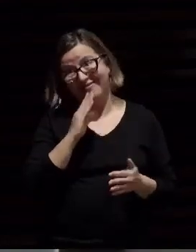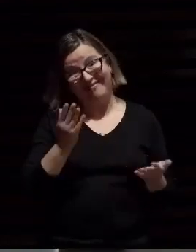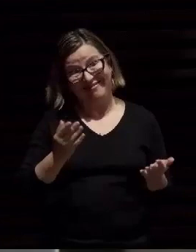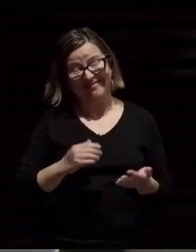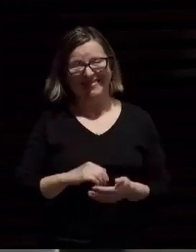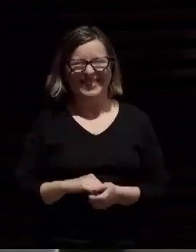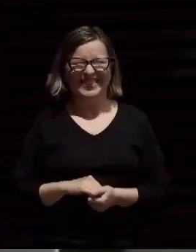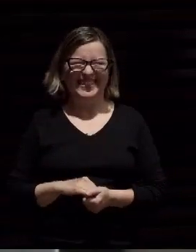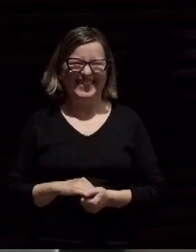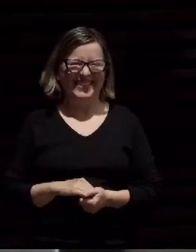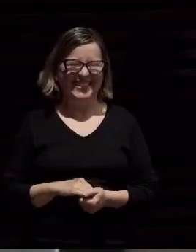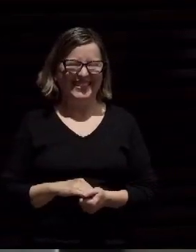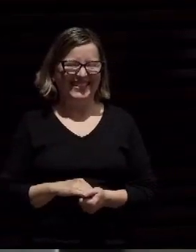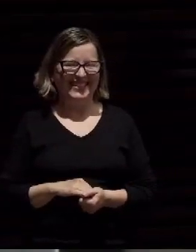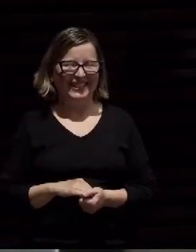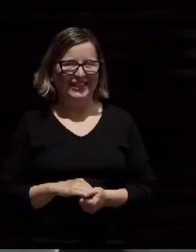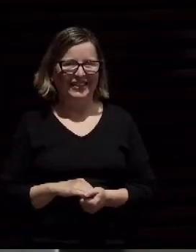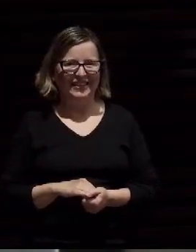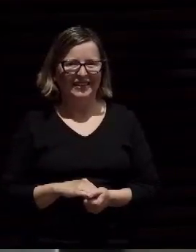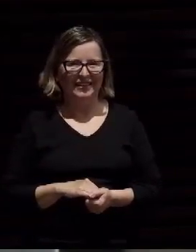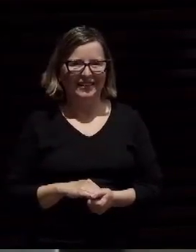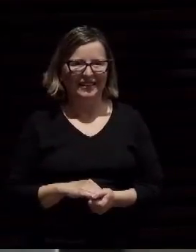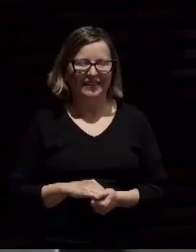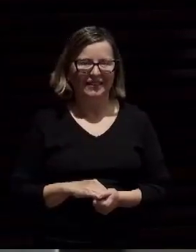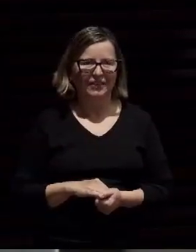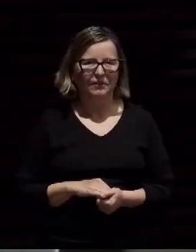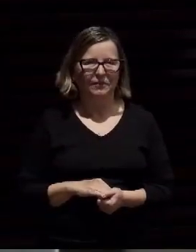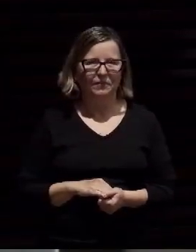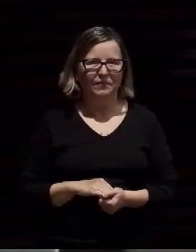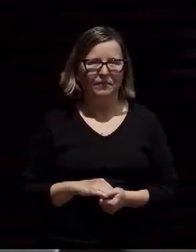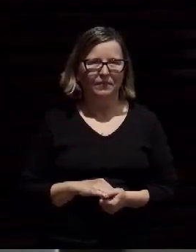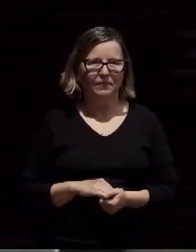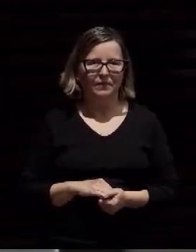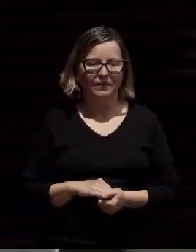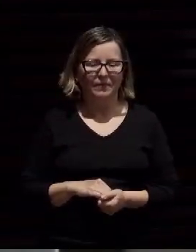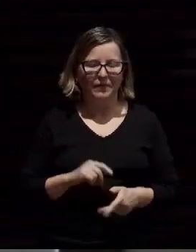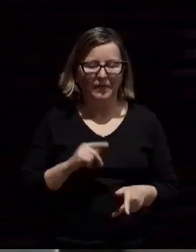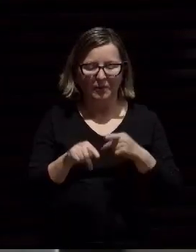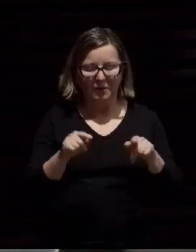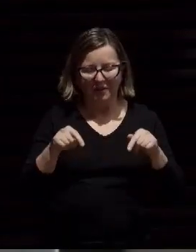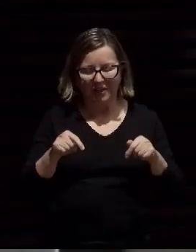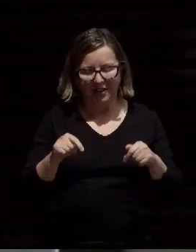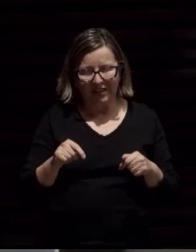Quanto tempo a humanidade viveu sem telefone?